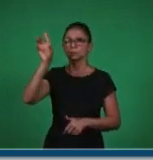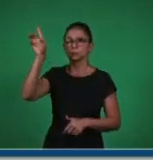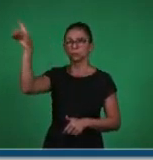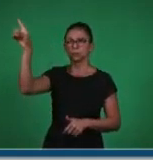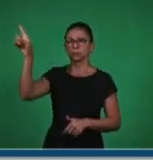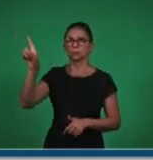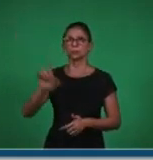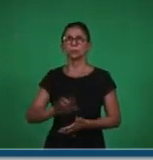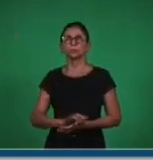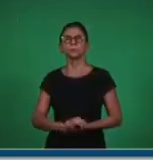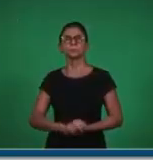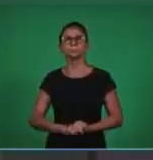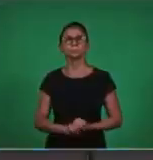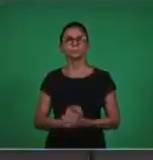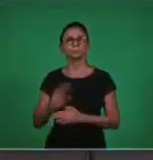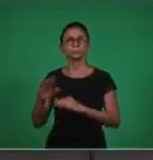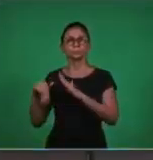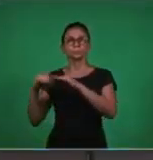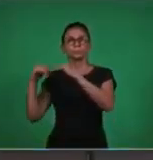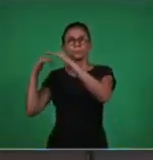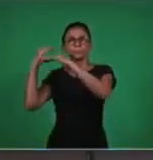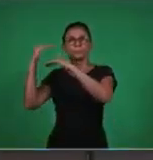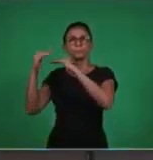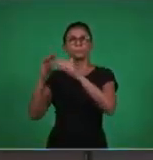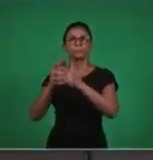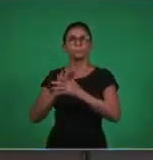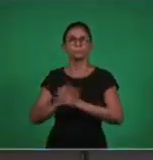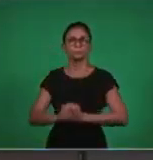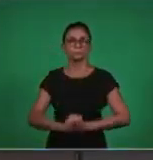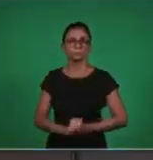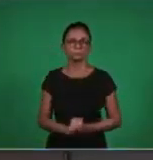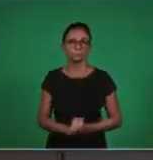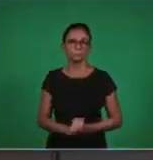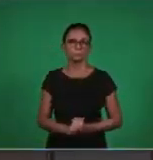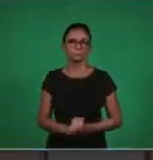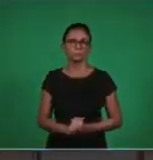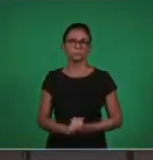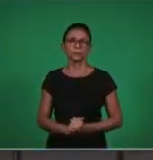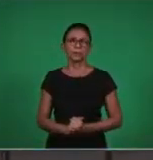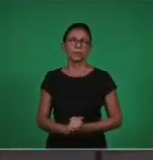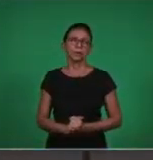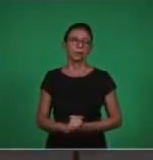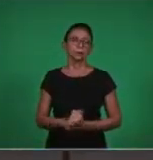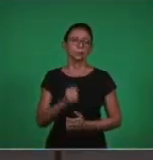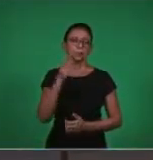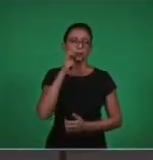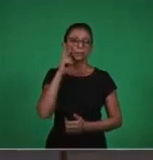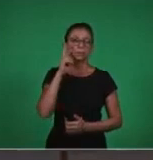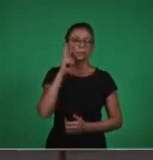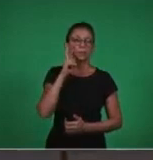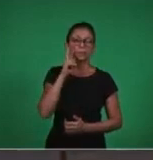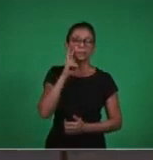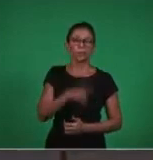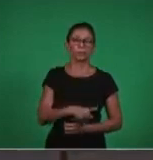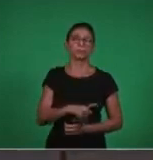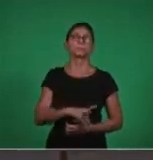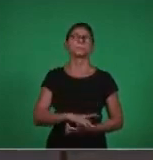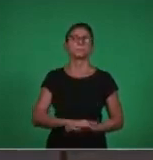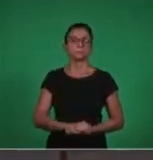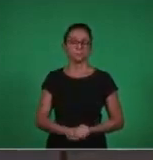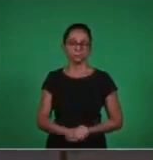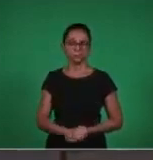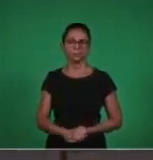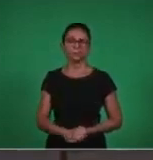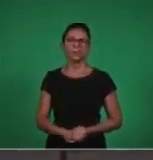Evolucionismo é daquilo que é aparente, e o mundo não foi feito daquilo